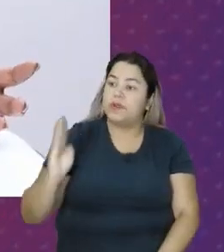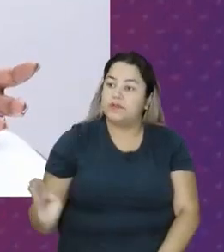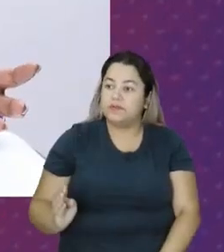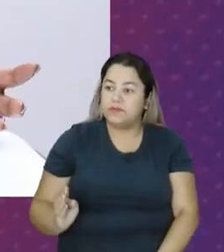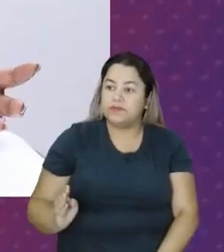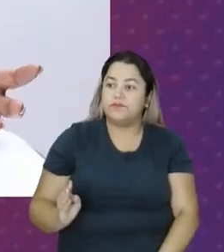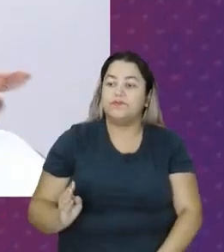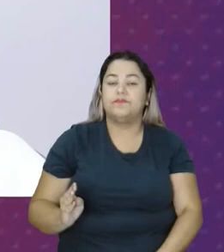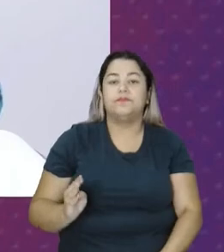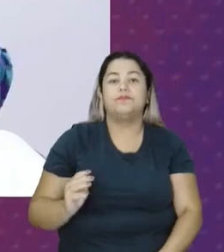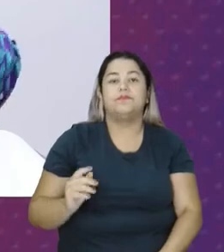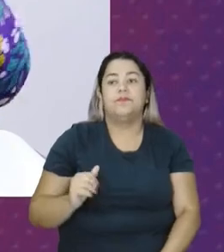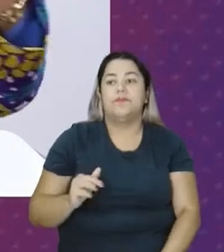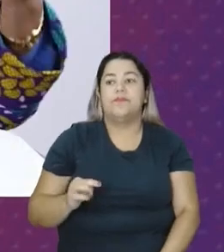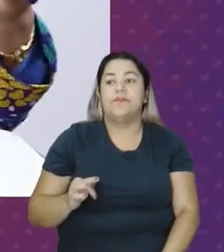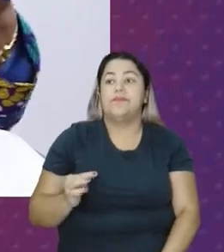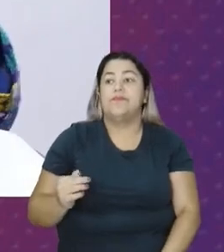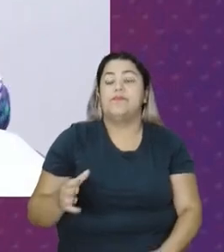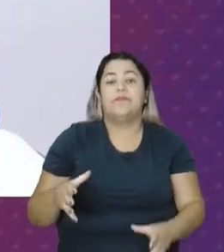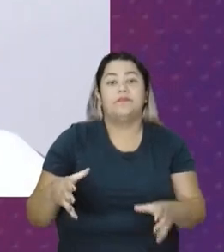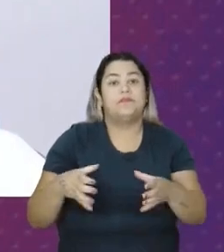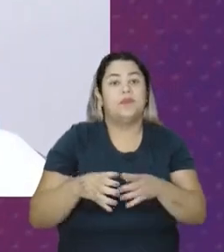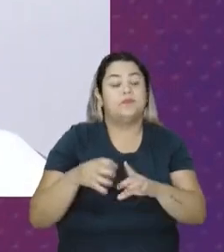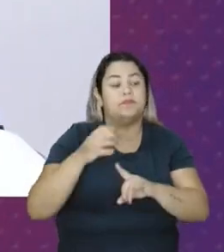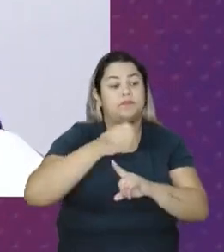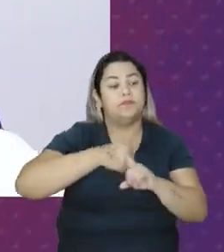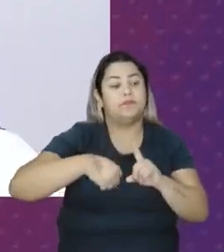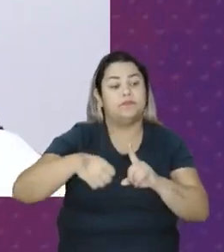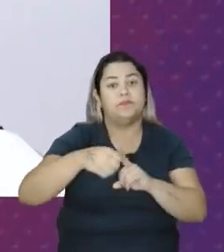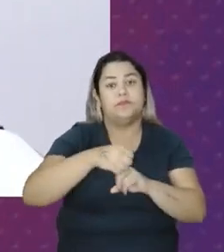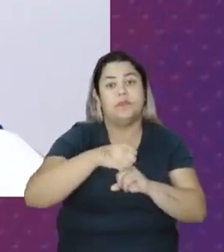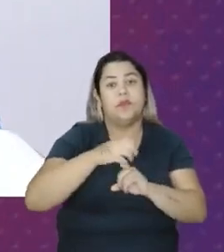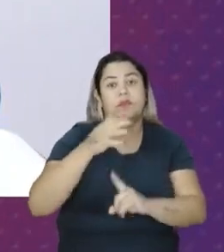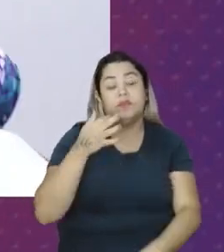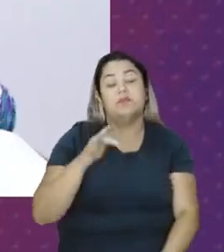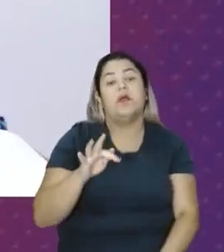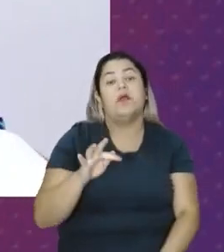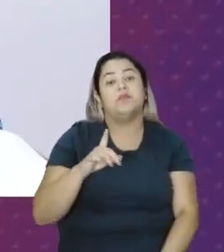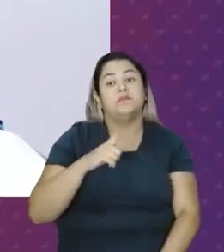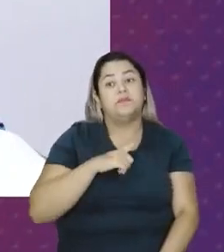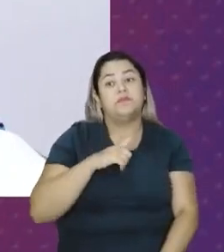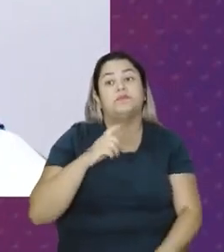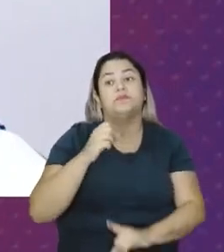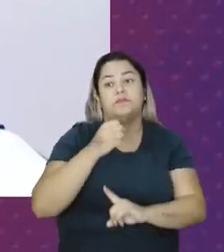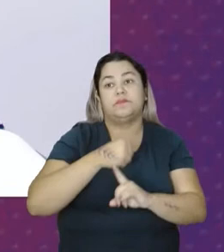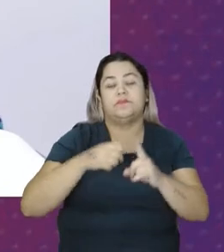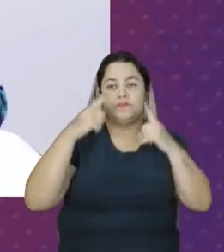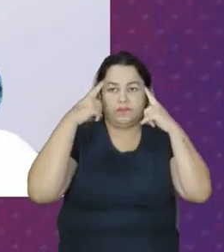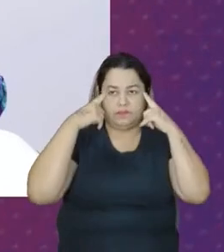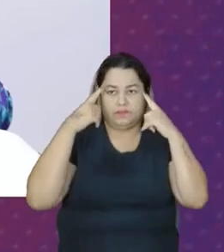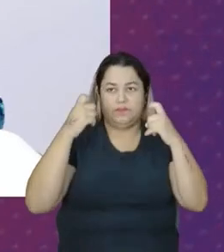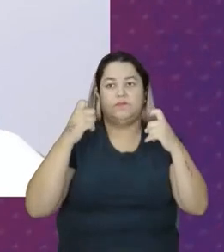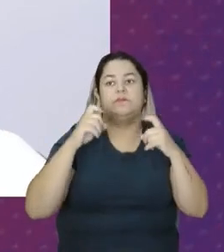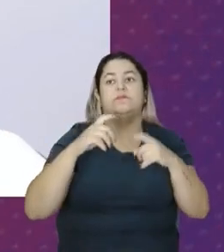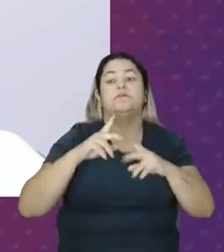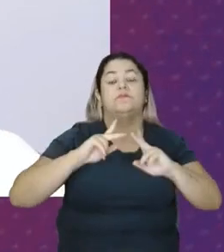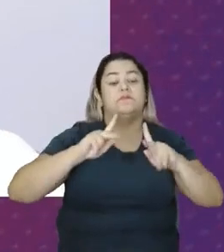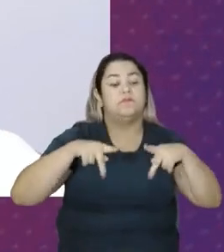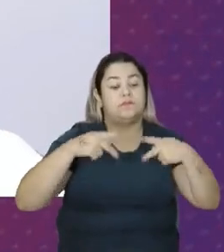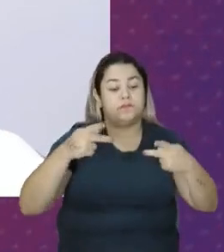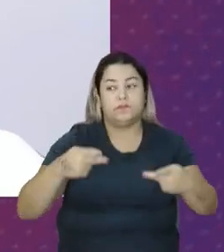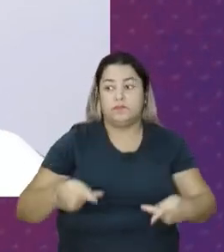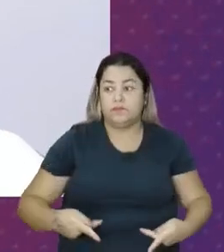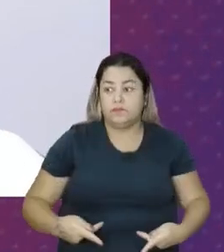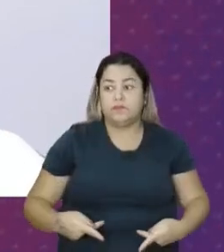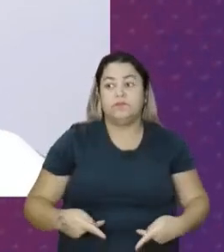né? O conjunto da sociedade vai ganhar. Vai ser uma sociedade menos violenta, mais humana,